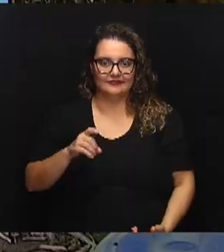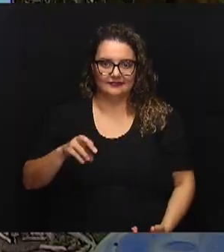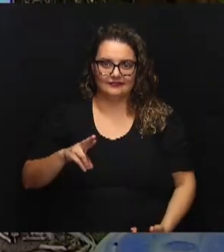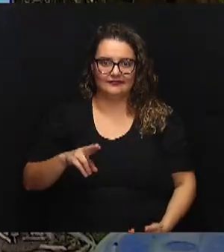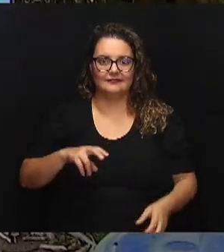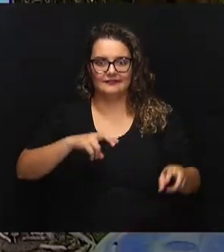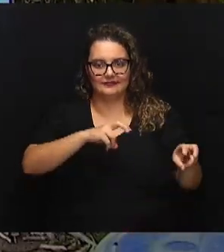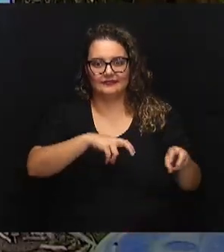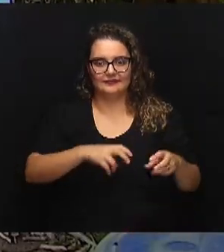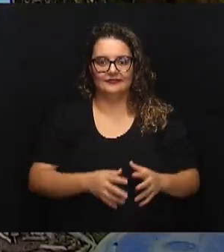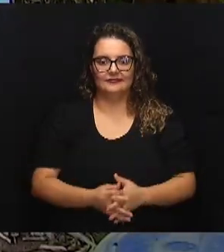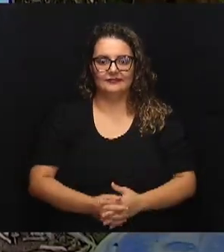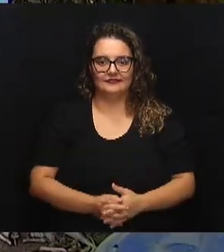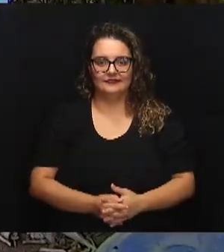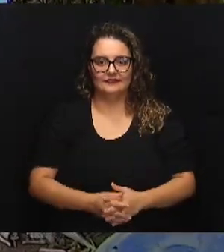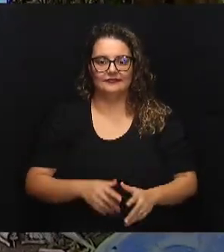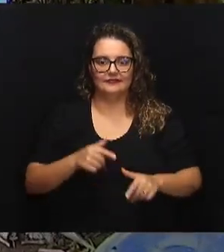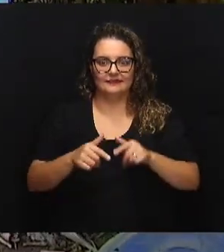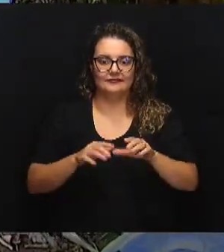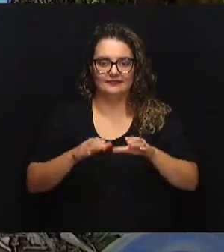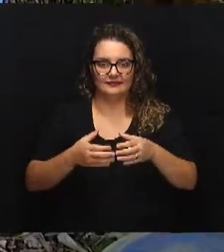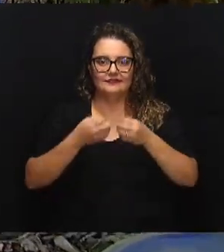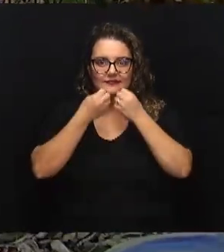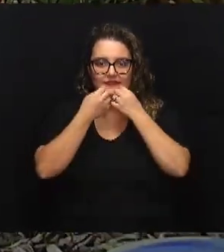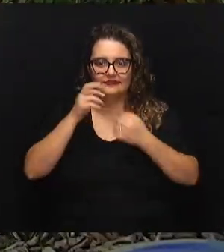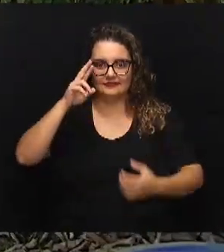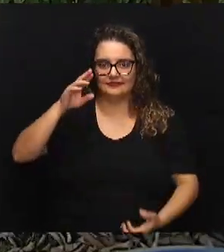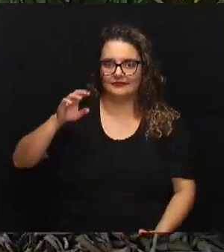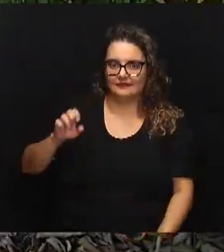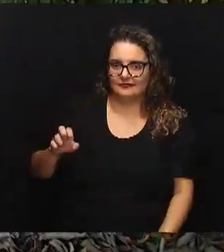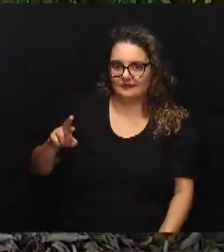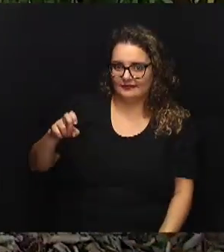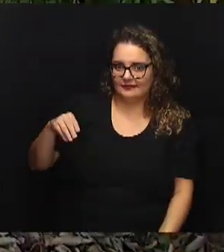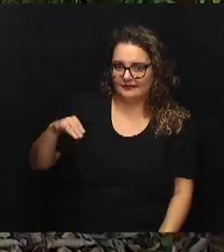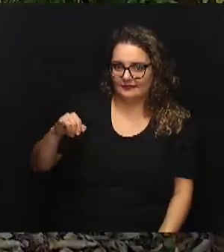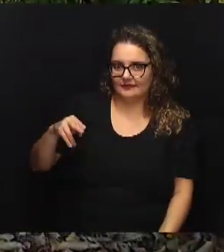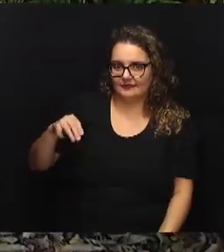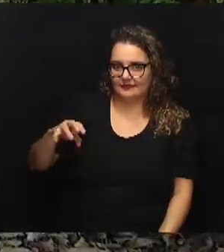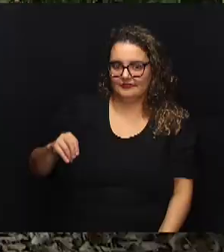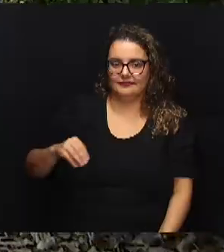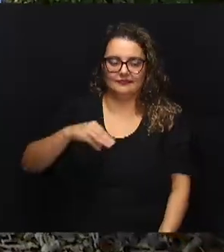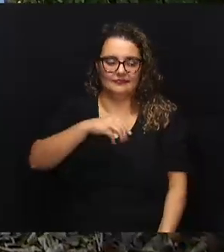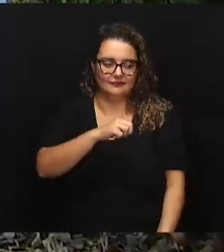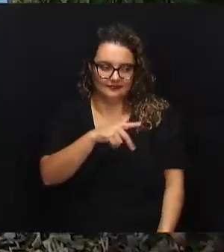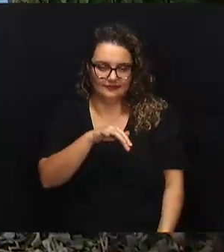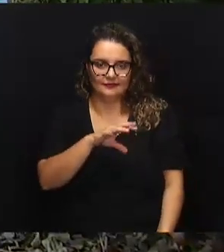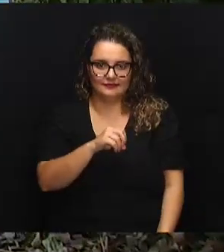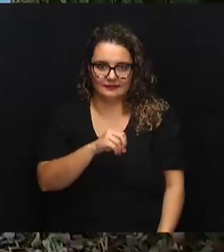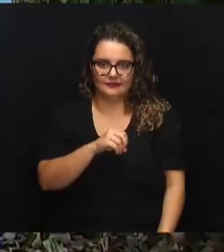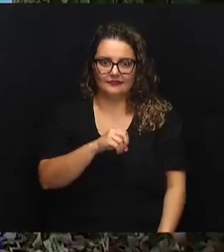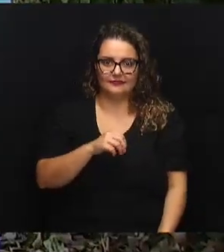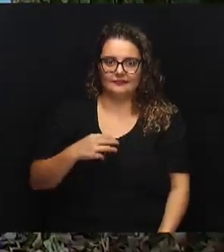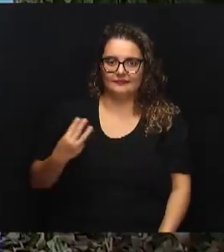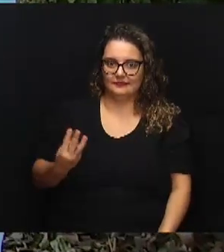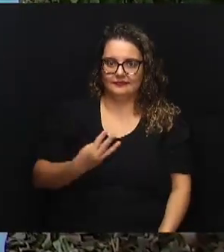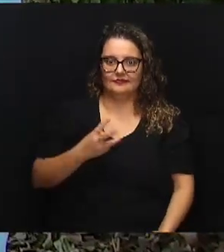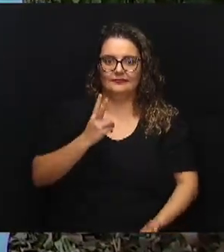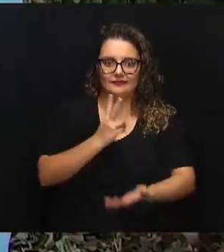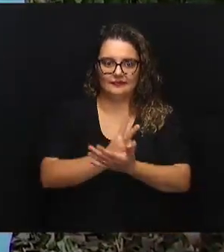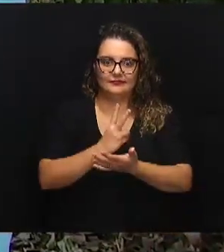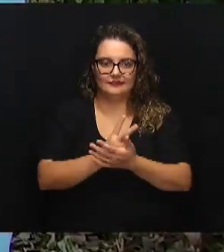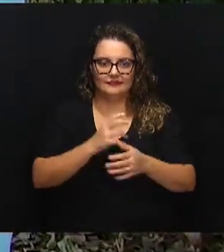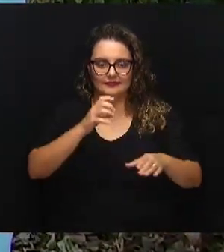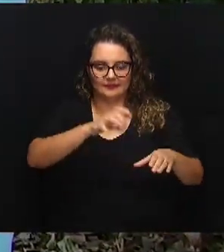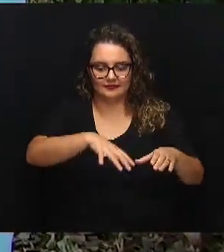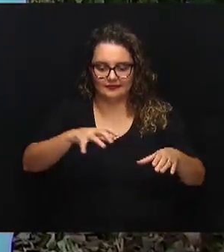sítio, né? Trabalho com uma equipe boa aí, o seu Hermínio, o Márcio, né? Nós três aí sempre cuidando da horta